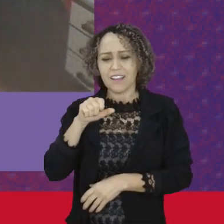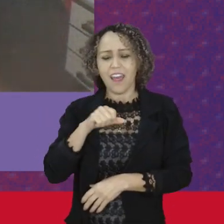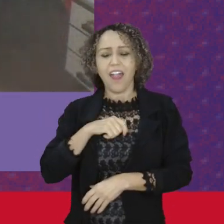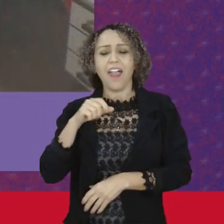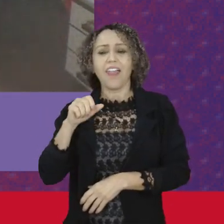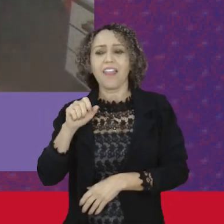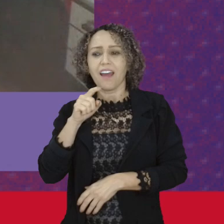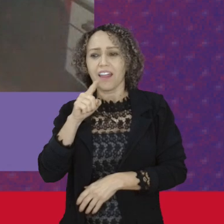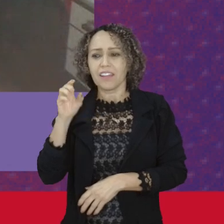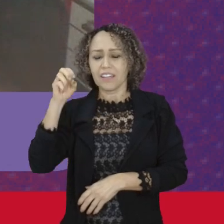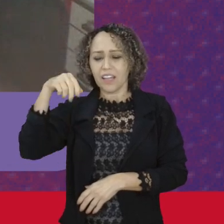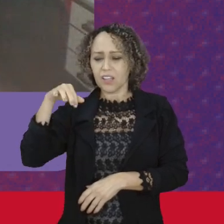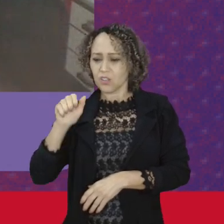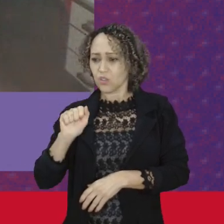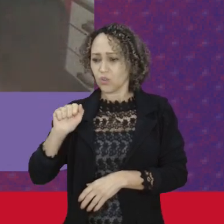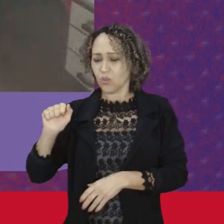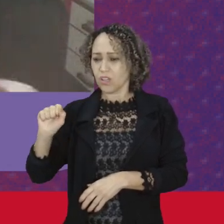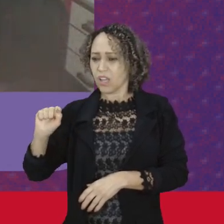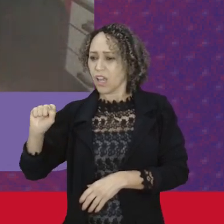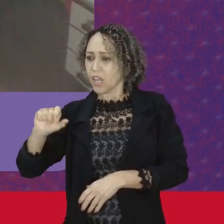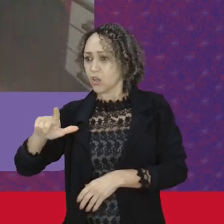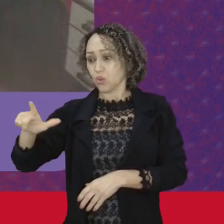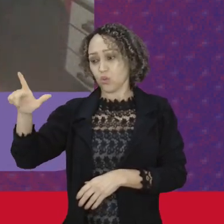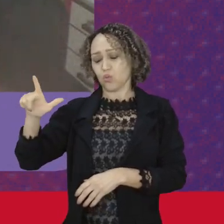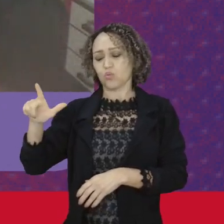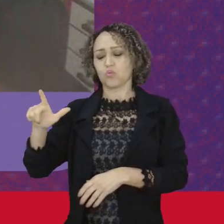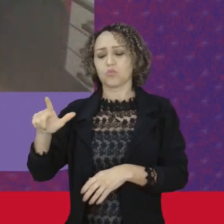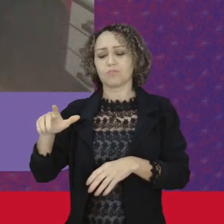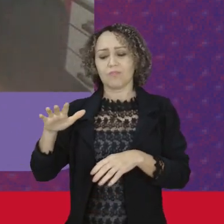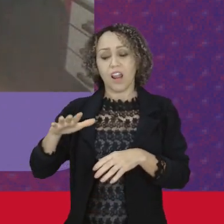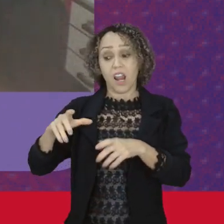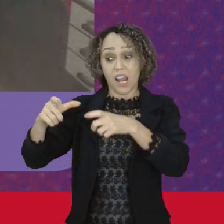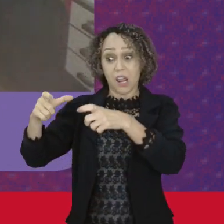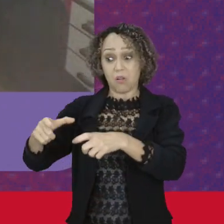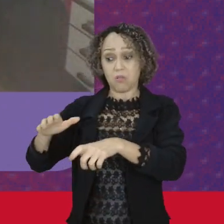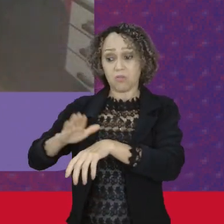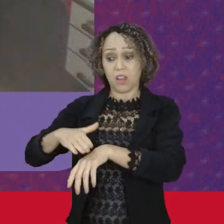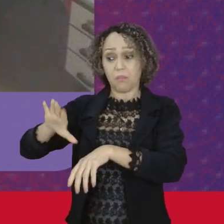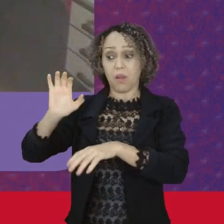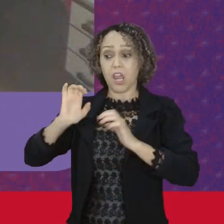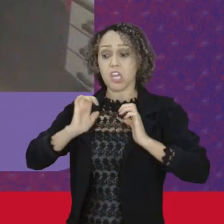o padre. Não, sim. Não.